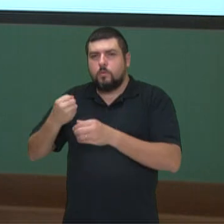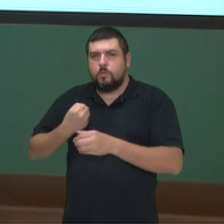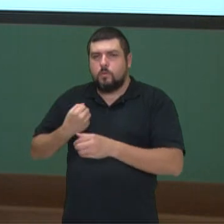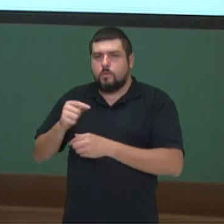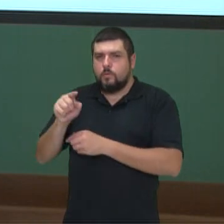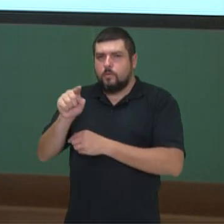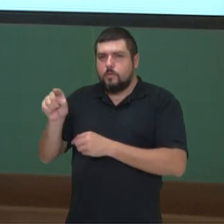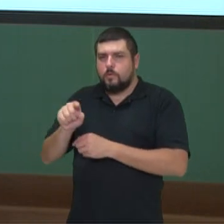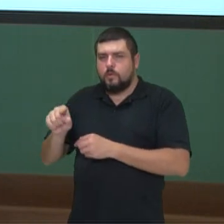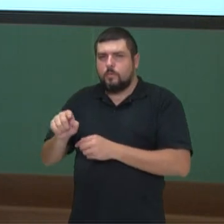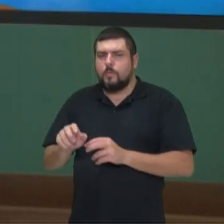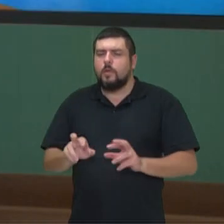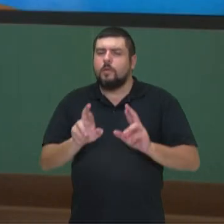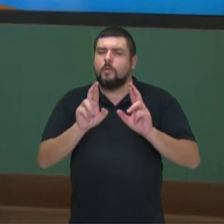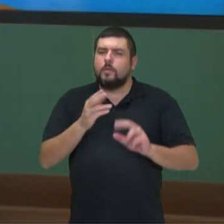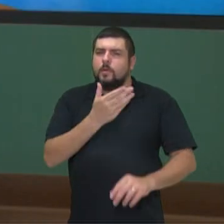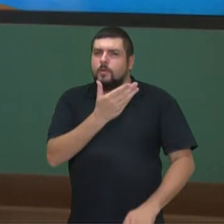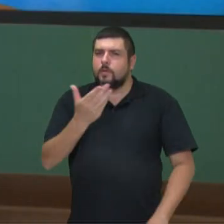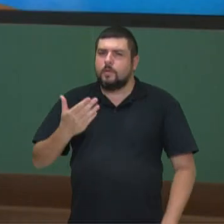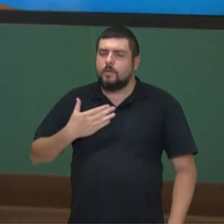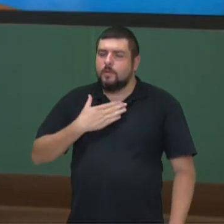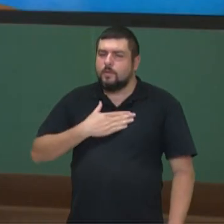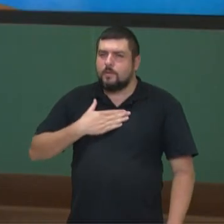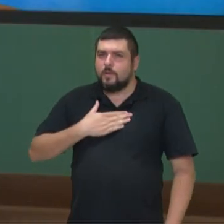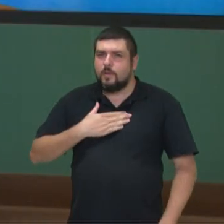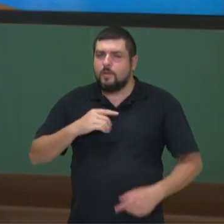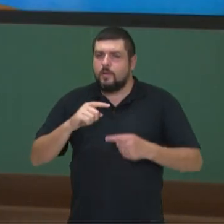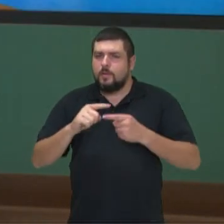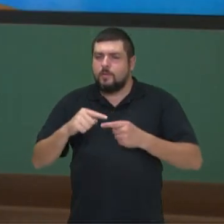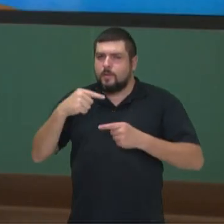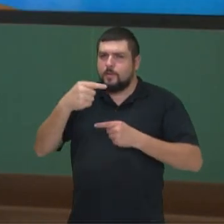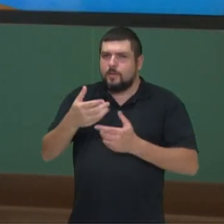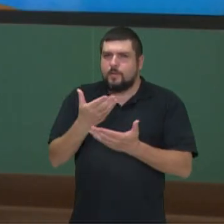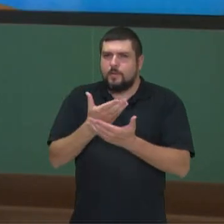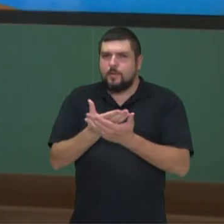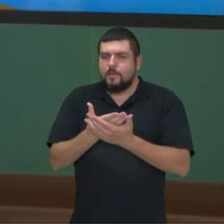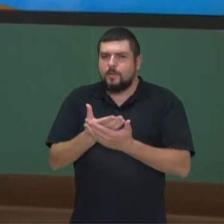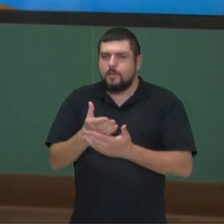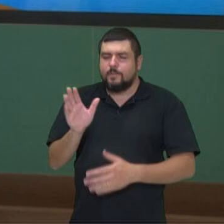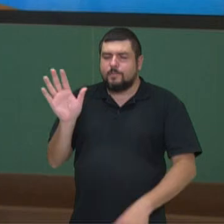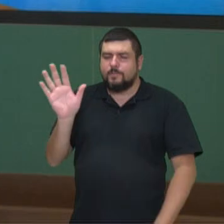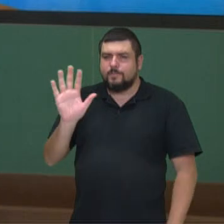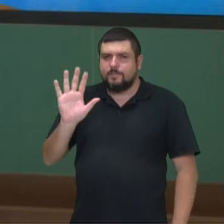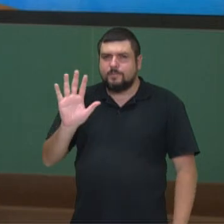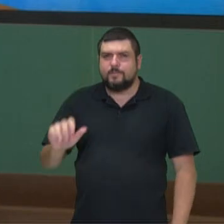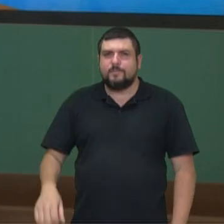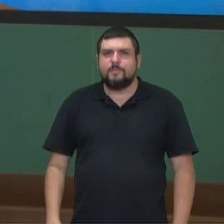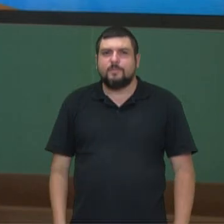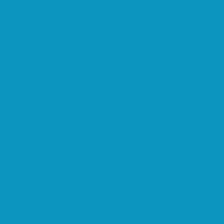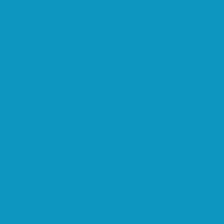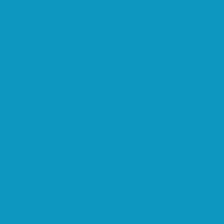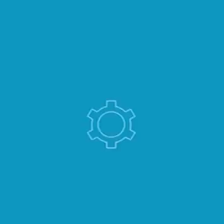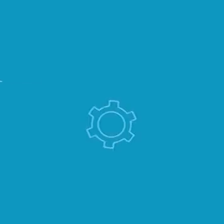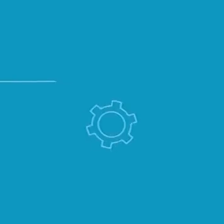espero que vocês tenham gostado. E espero vocês na próxima aula. Até breve!